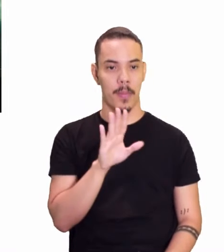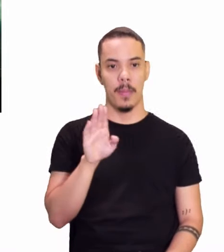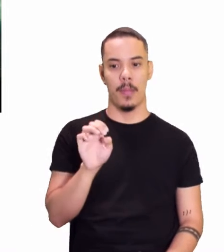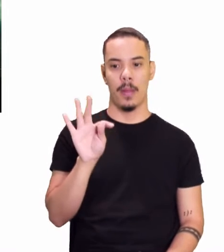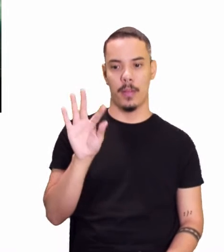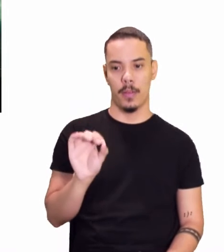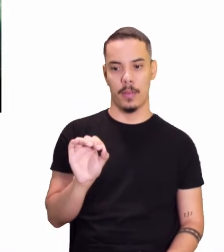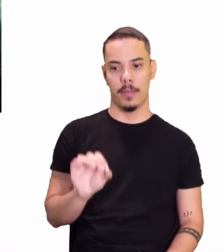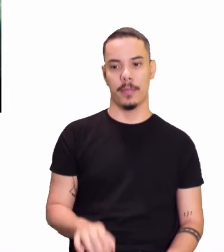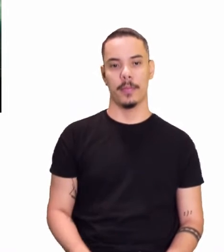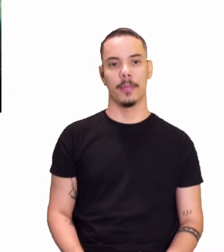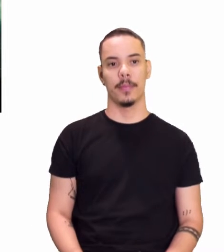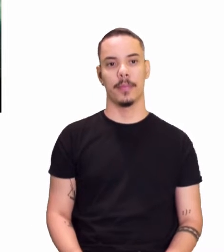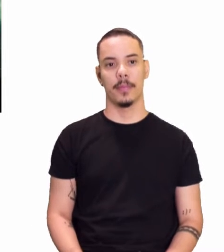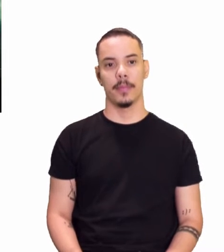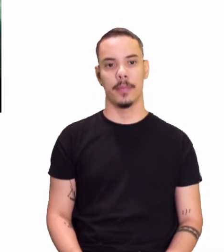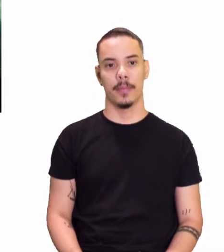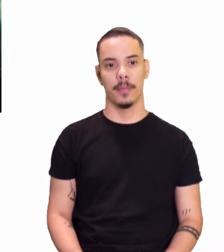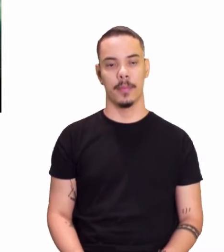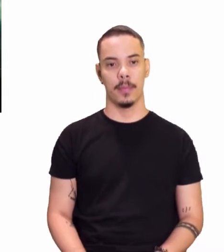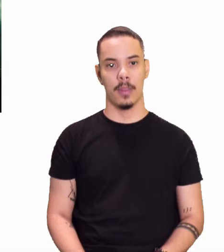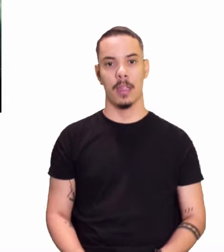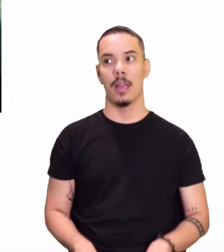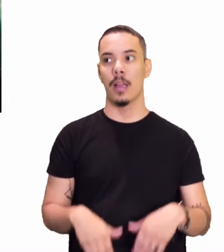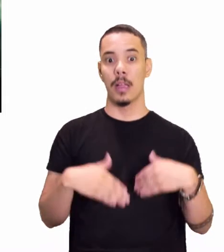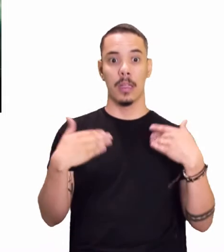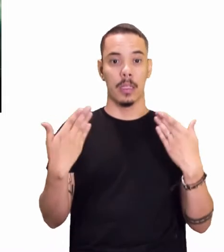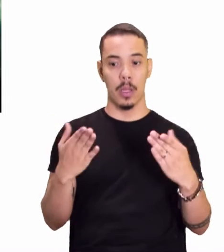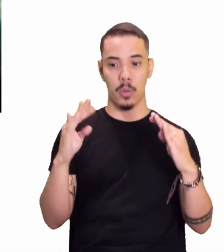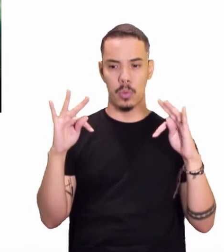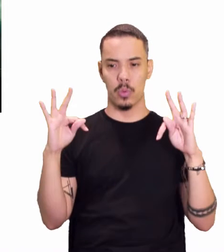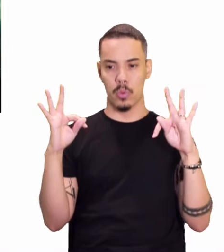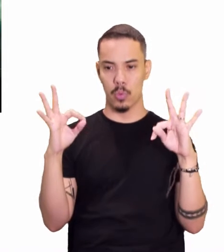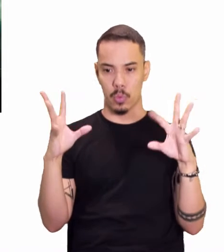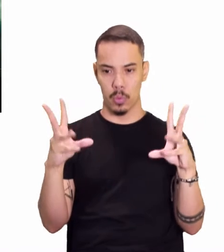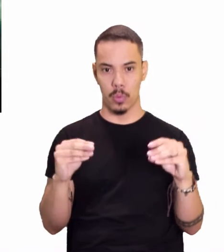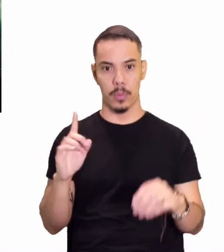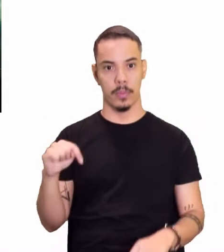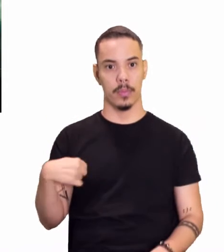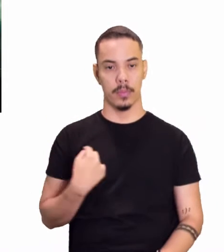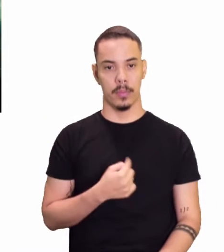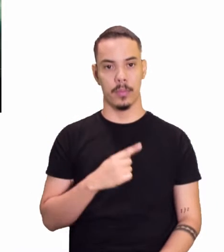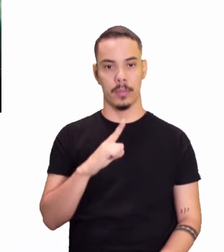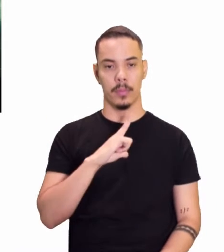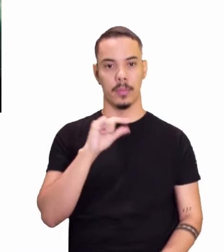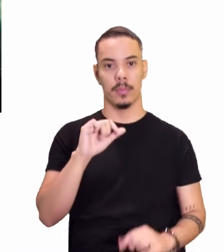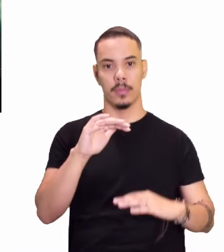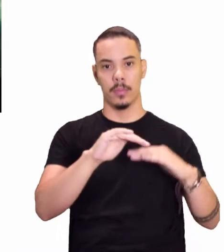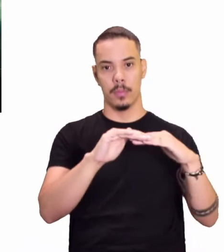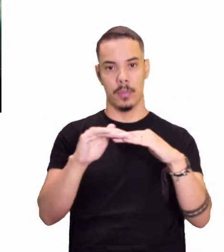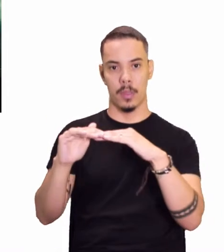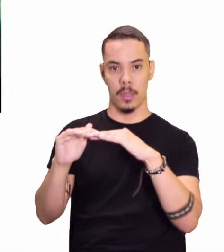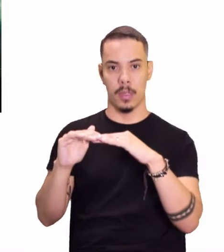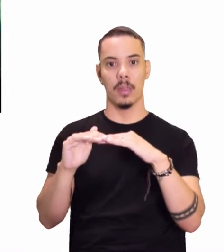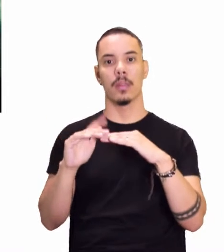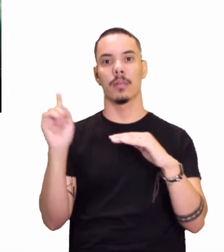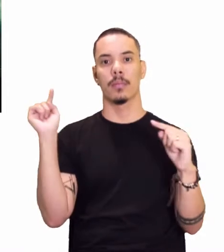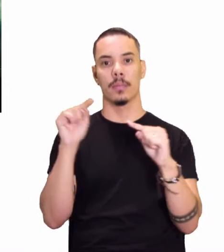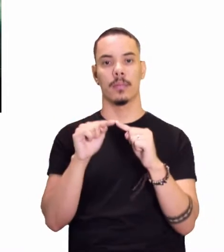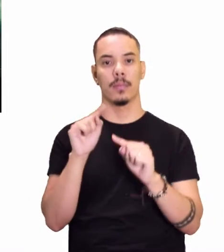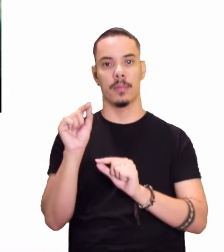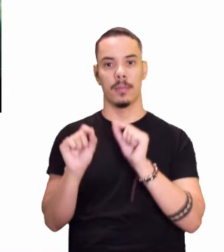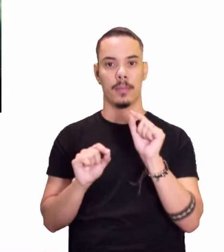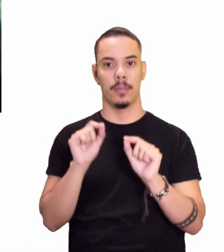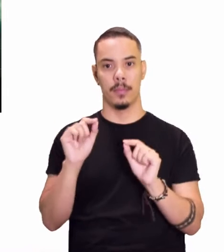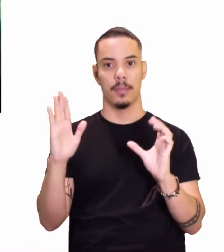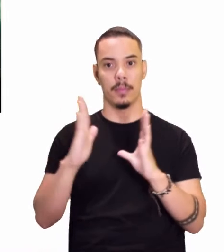Olha só, além disso tudo, tá? Nós vamos ter também a hegemonia. essa hegemonia correspondente aí à